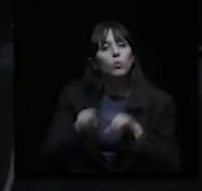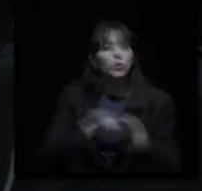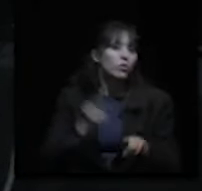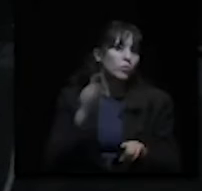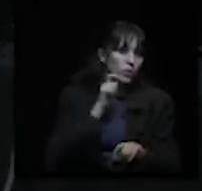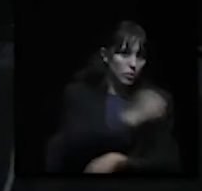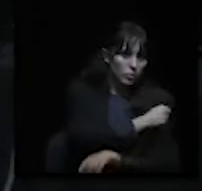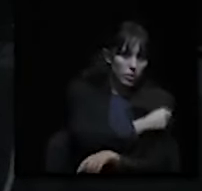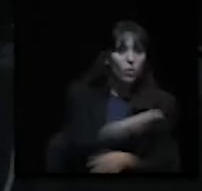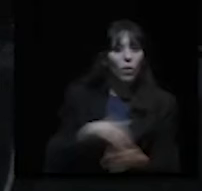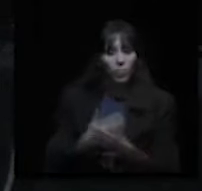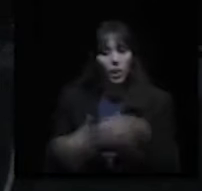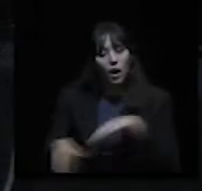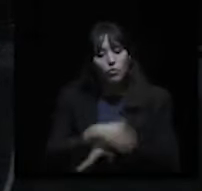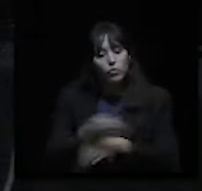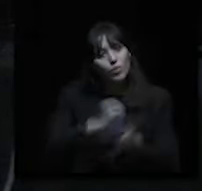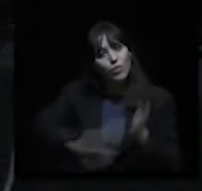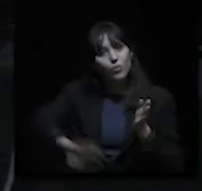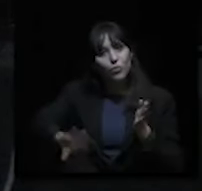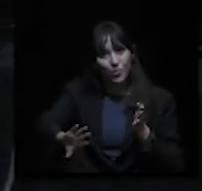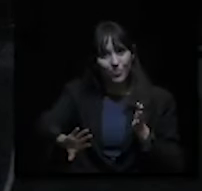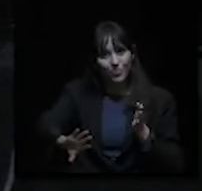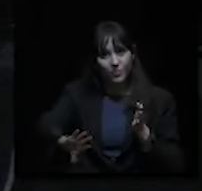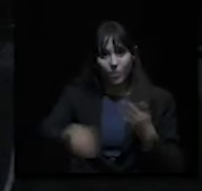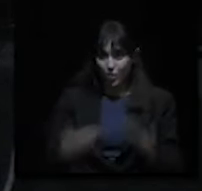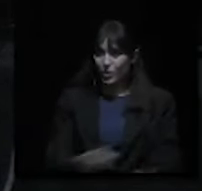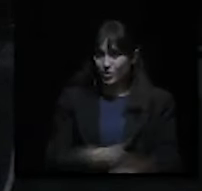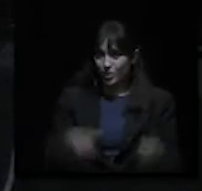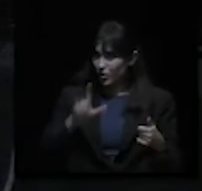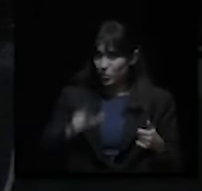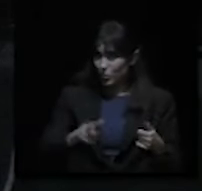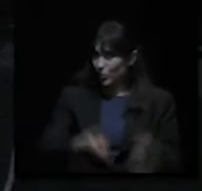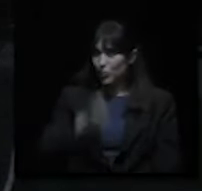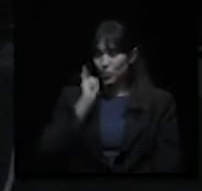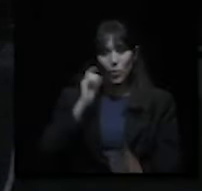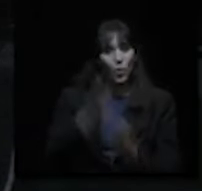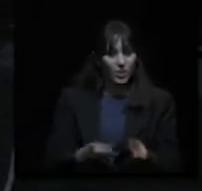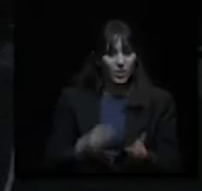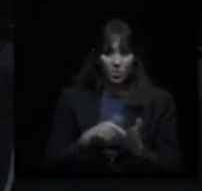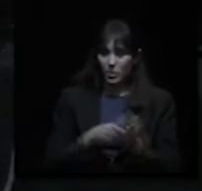na habitação e devolução da rua às pessoas. Não é o que está a acontecer em Lisboa. Este